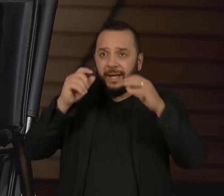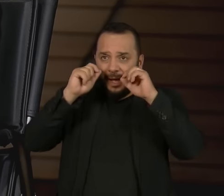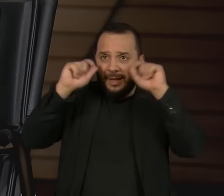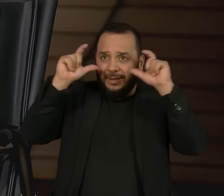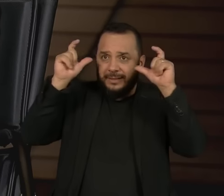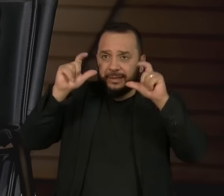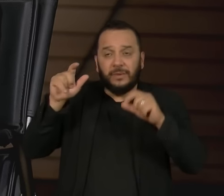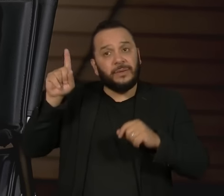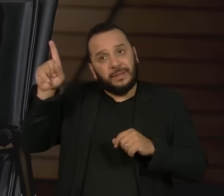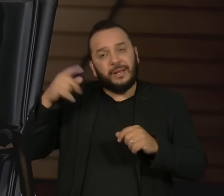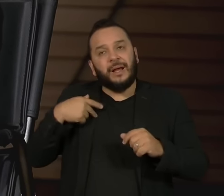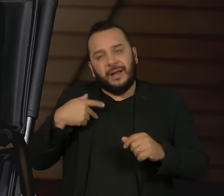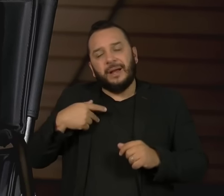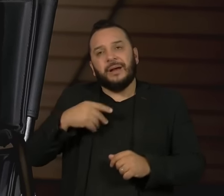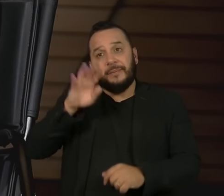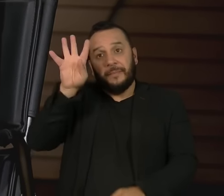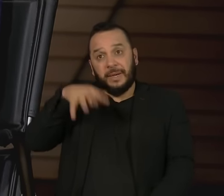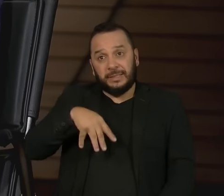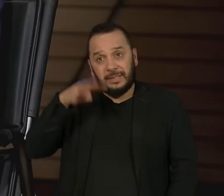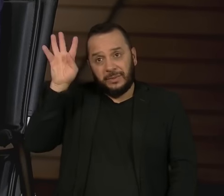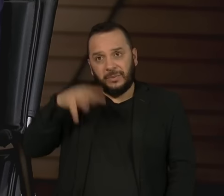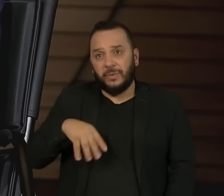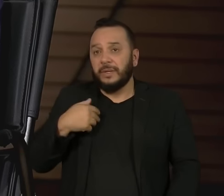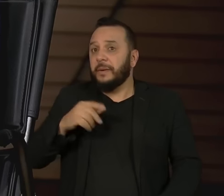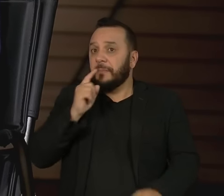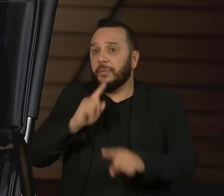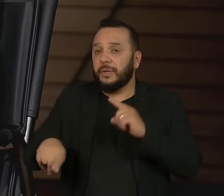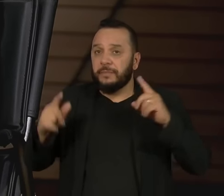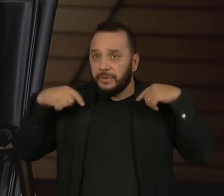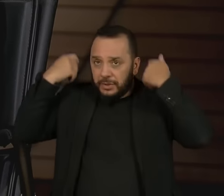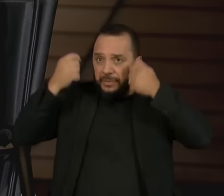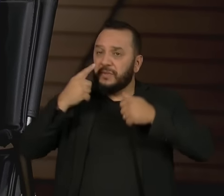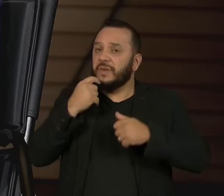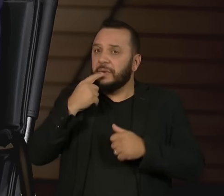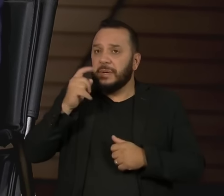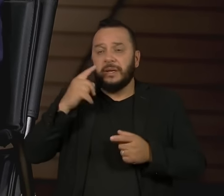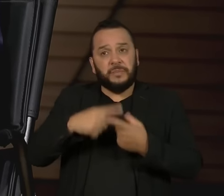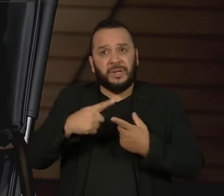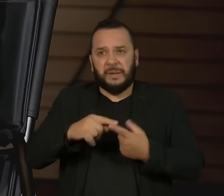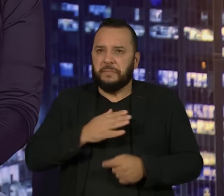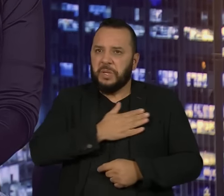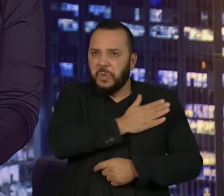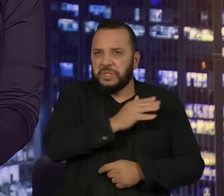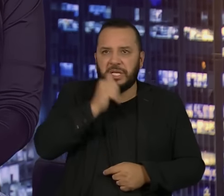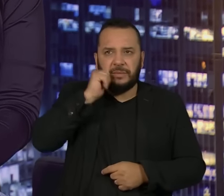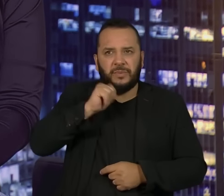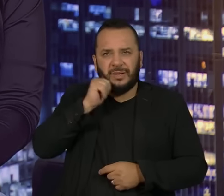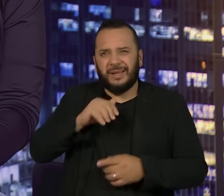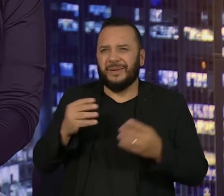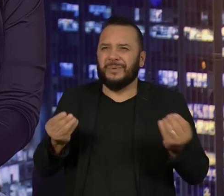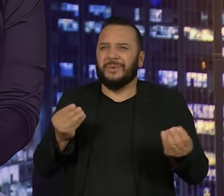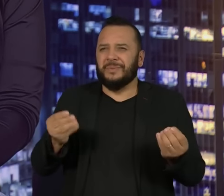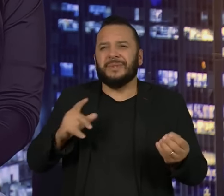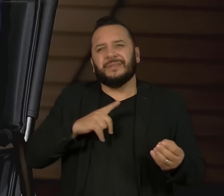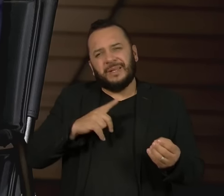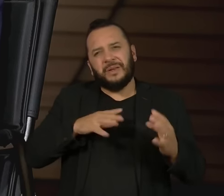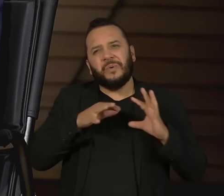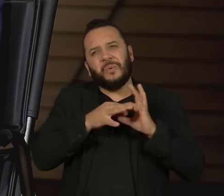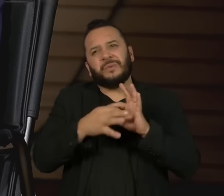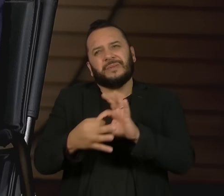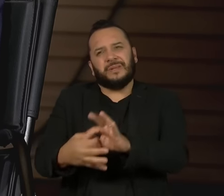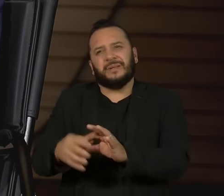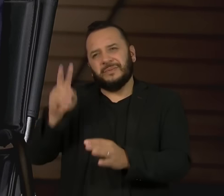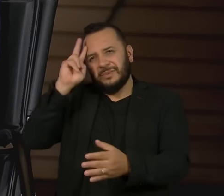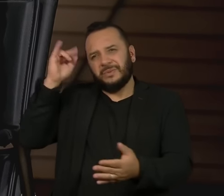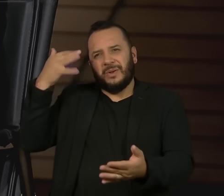para proibir achar Chapeuzinho Vermelho, porque achava que é sexista e tudo mais. É claro que uma história tem um contexto histórico. Então,